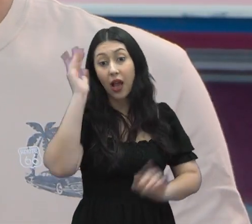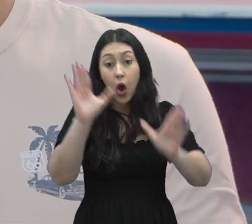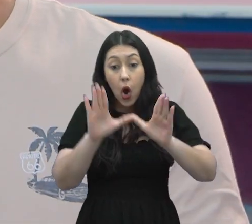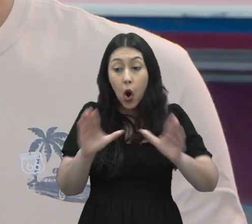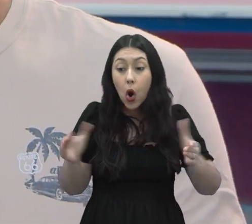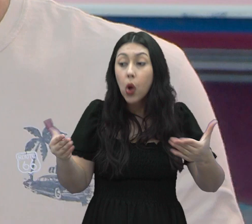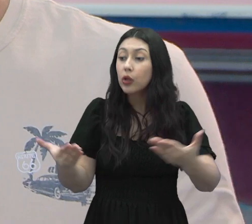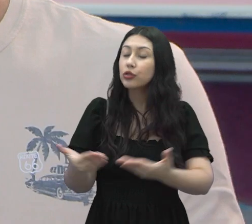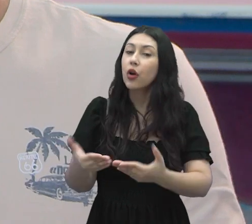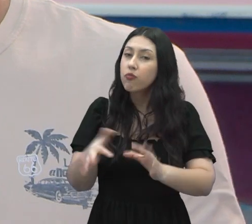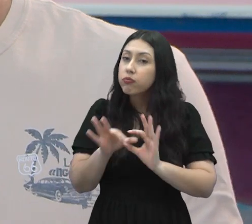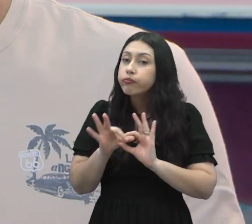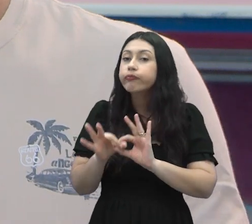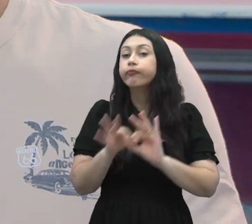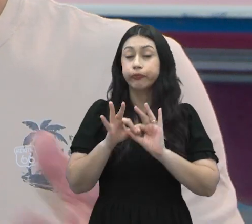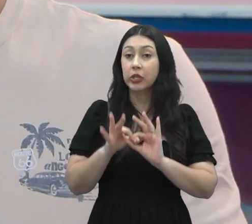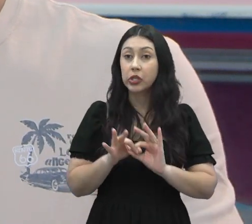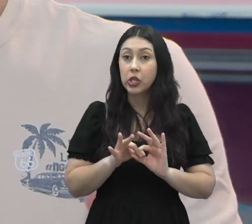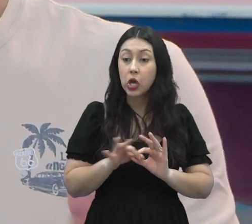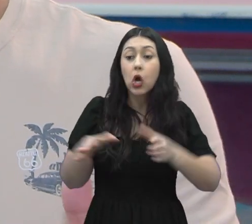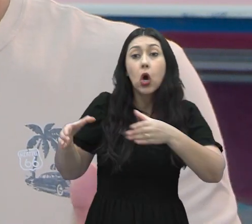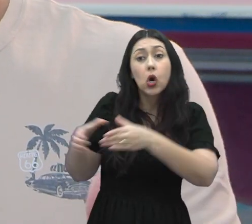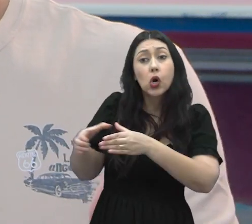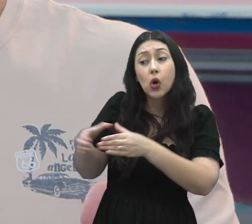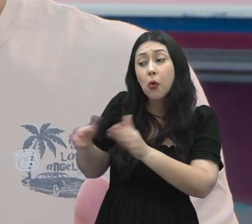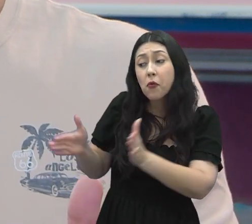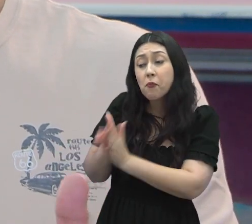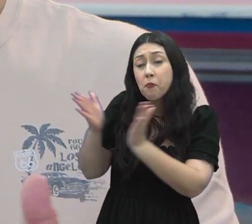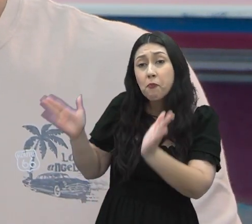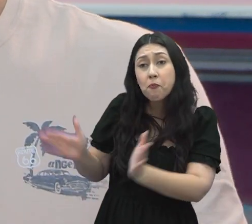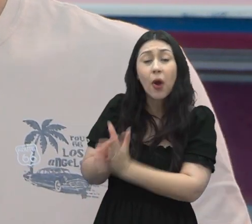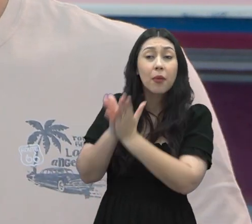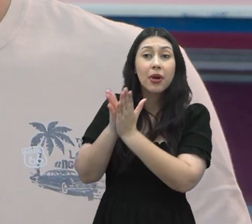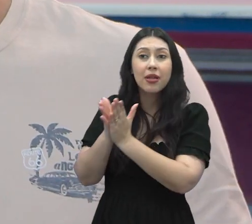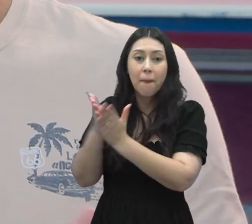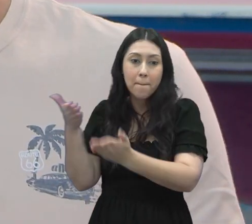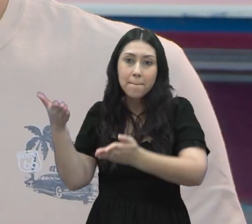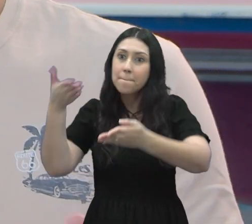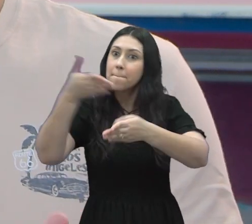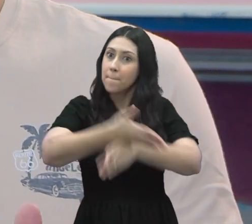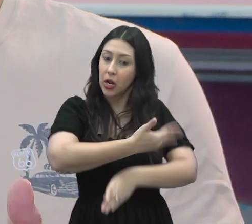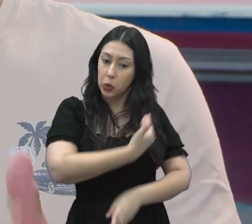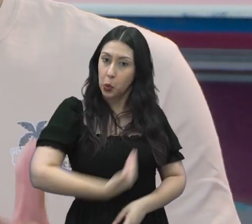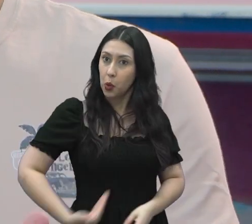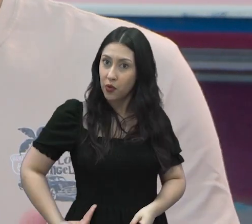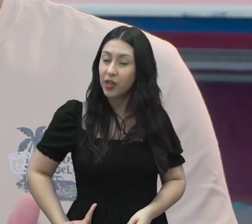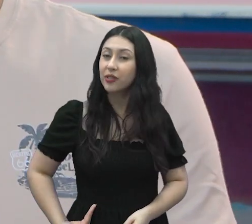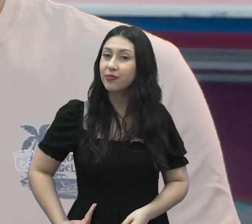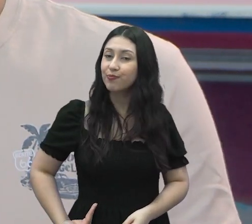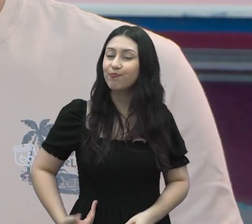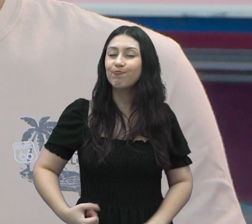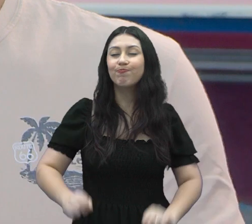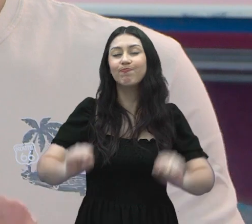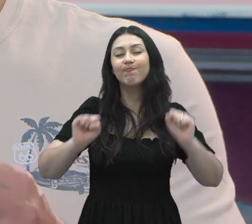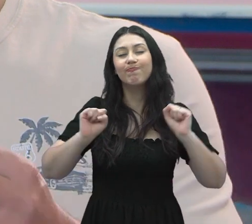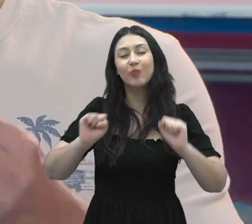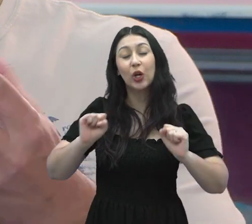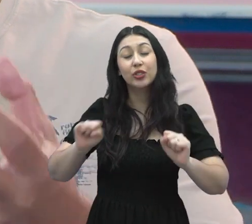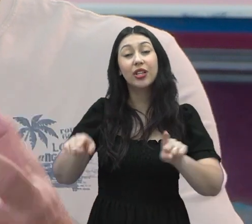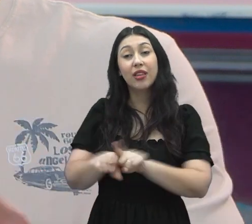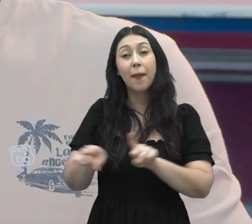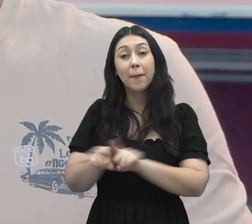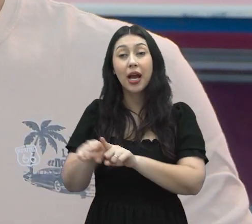social, coletivo, de que grupos sociais menos privilegiados, tendo acesso a políticas públicas,